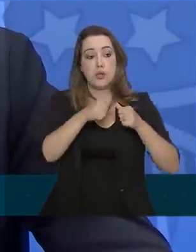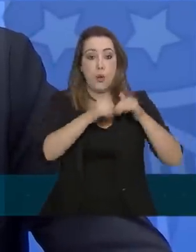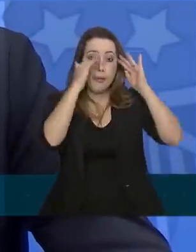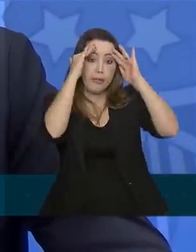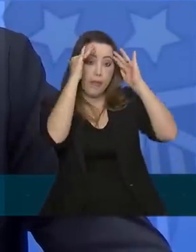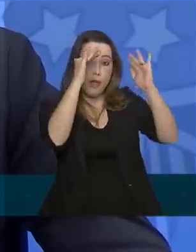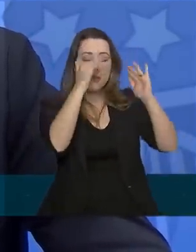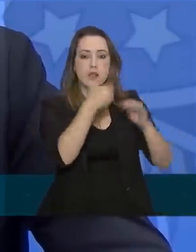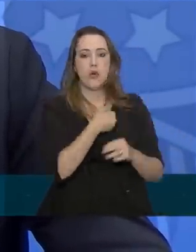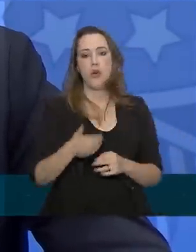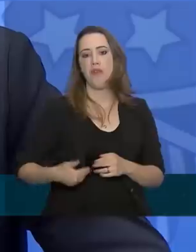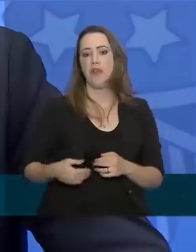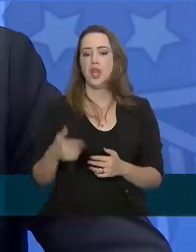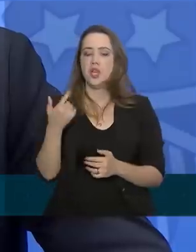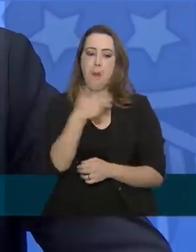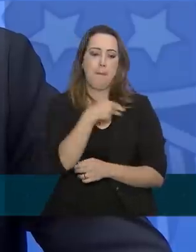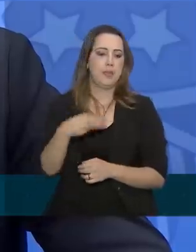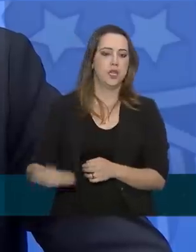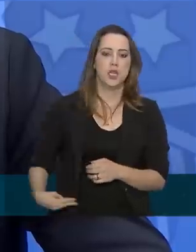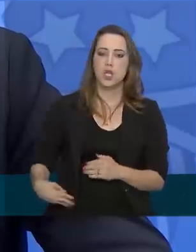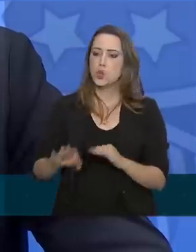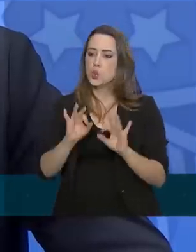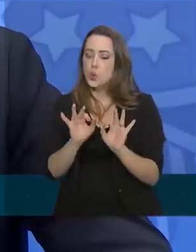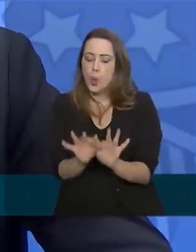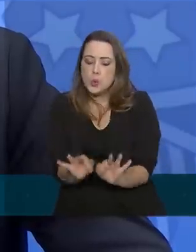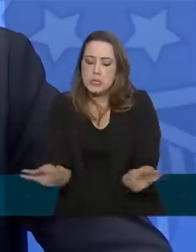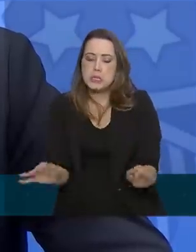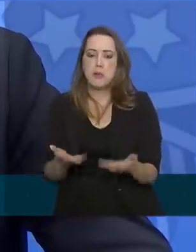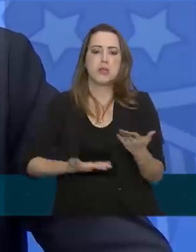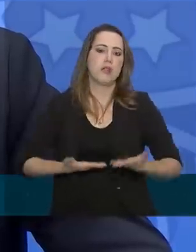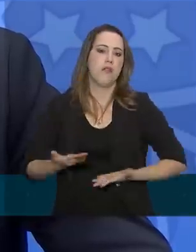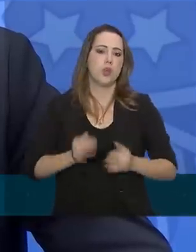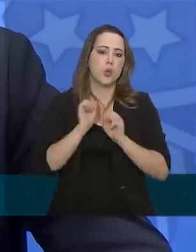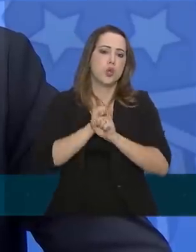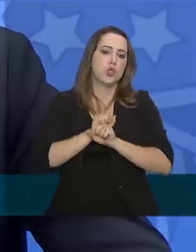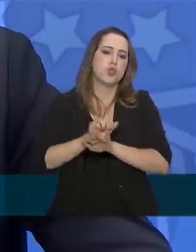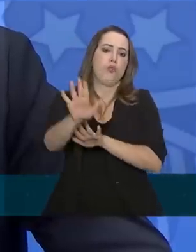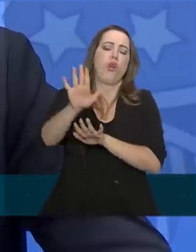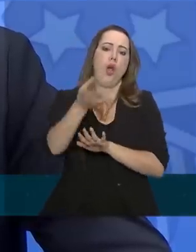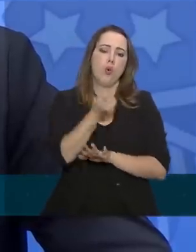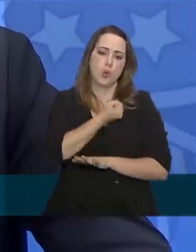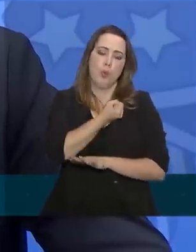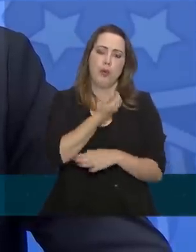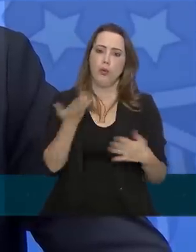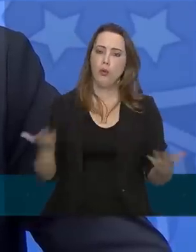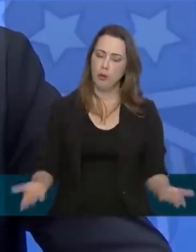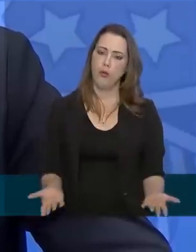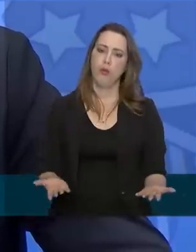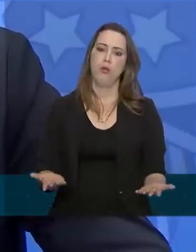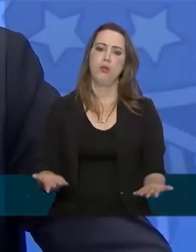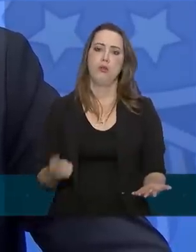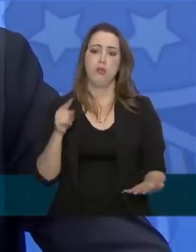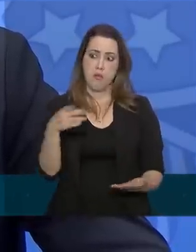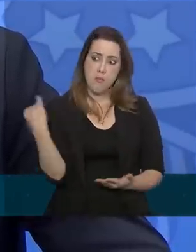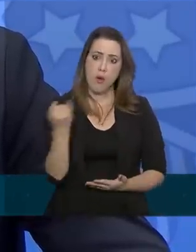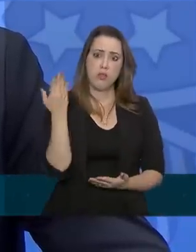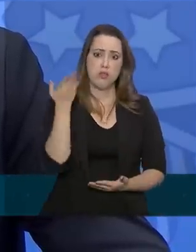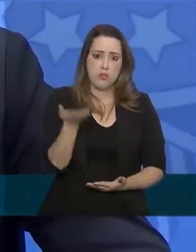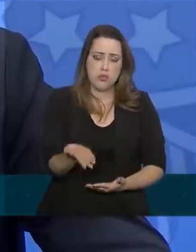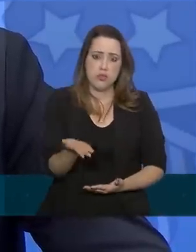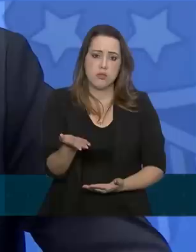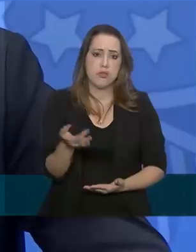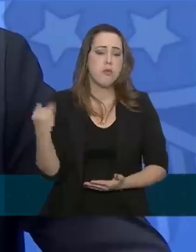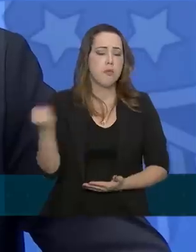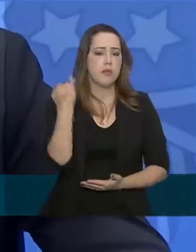interessa já ministrou mais humilde servidor é divulgar o dado com esse desse peso né de